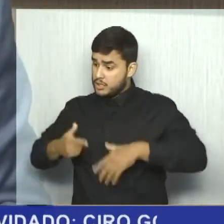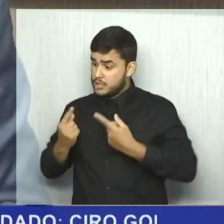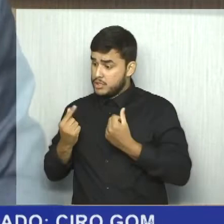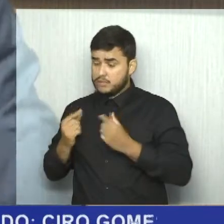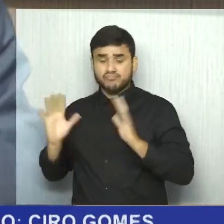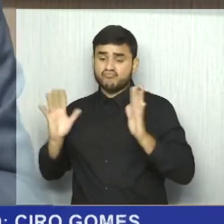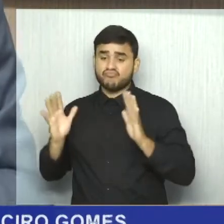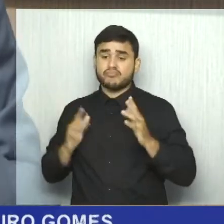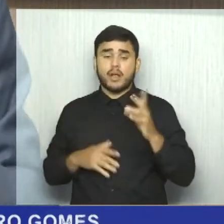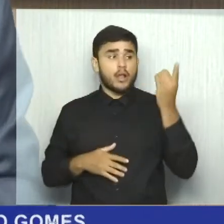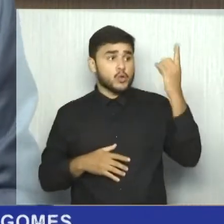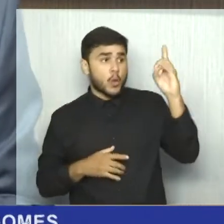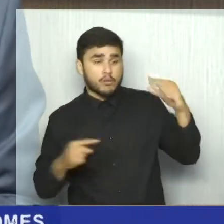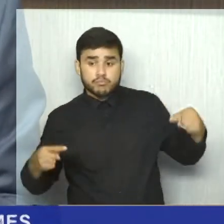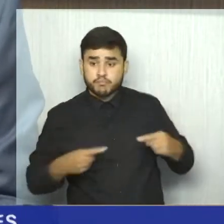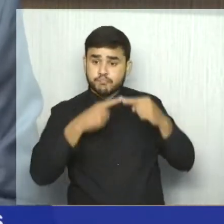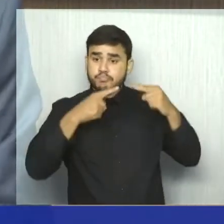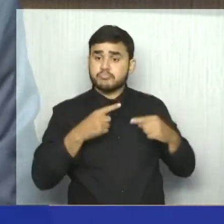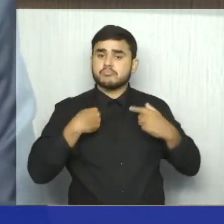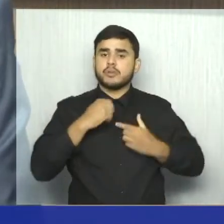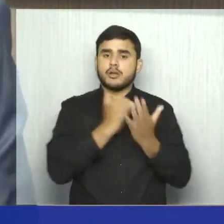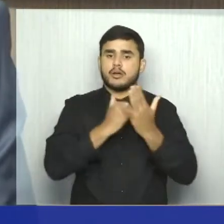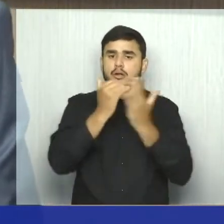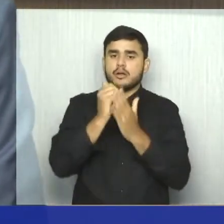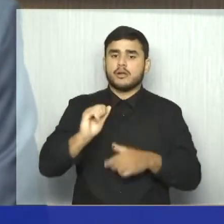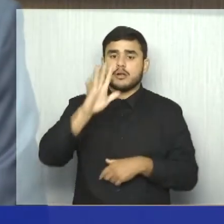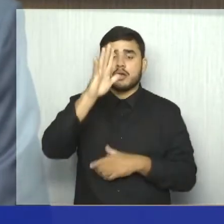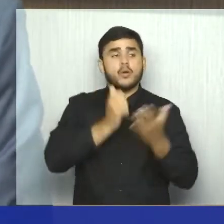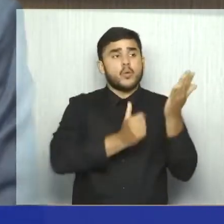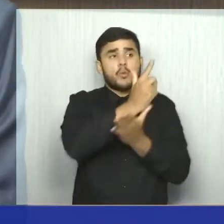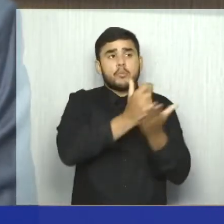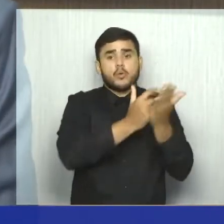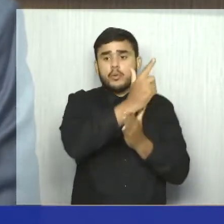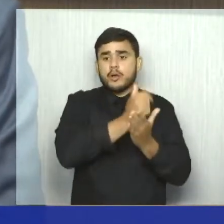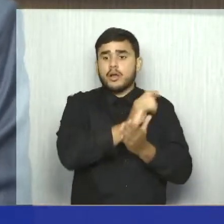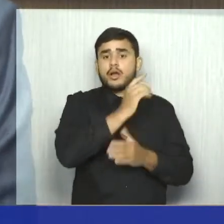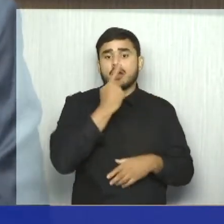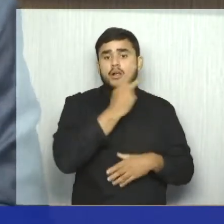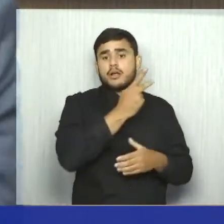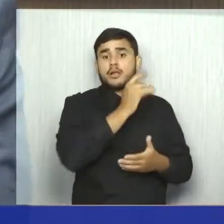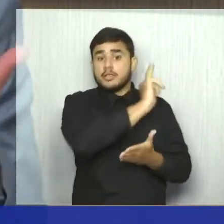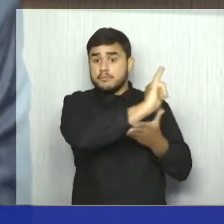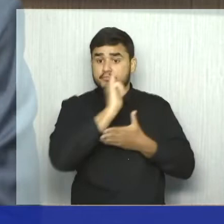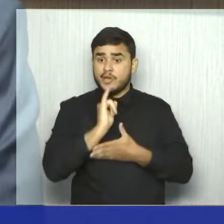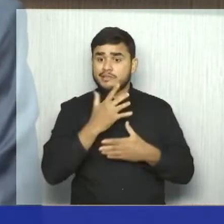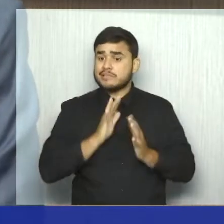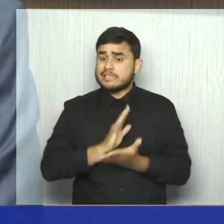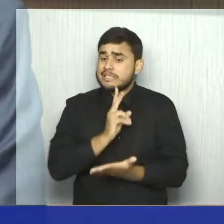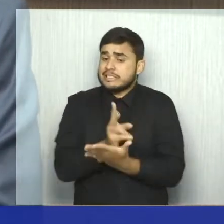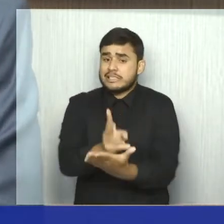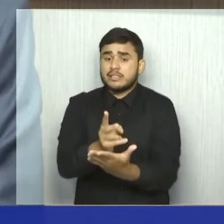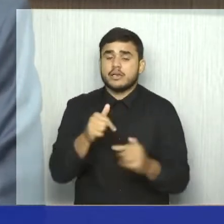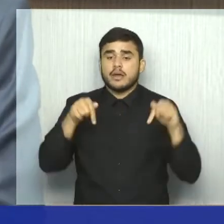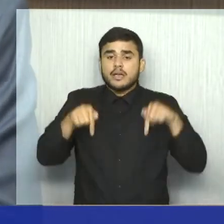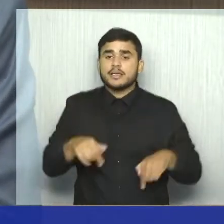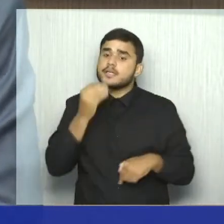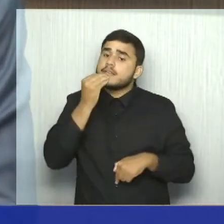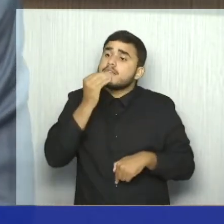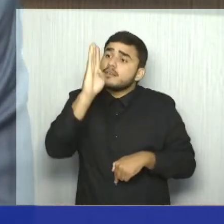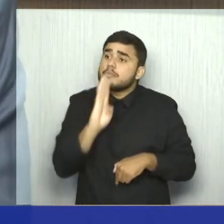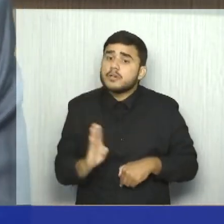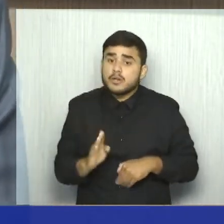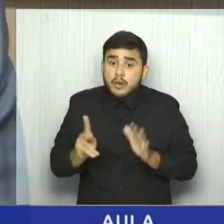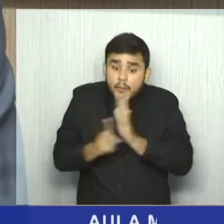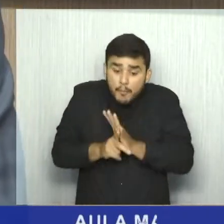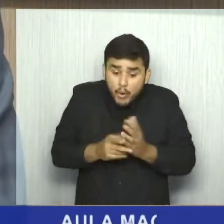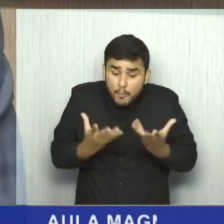tem de vender ou de comprar o petróleo estrangeiro. E mata a nossa grande vantagem comparativa de ser um país que tem